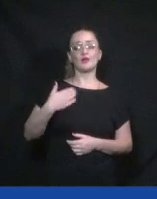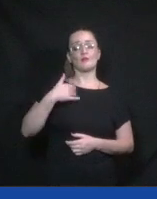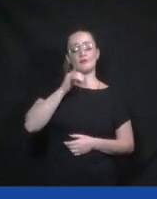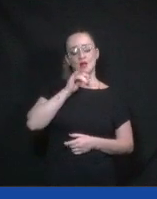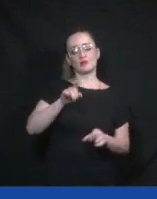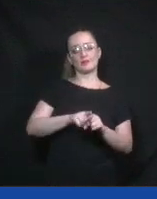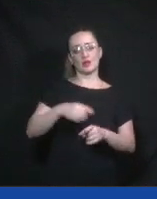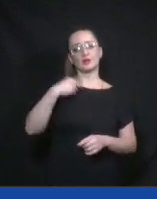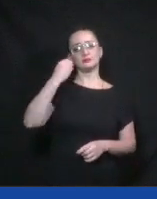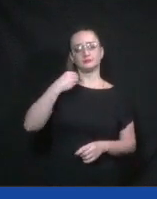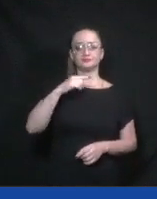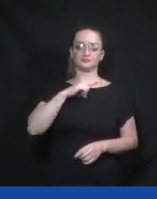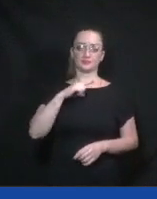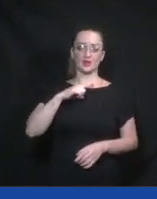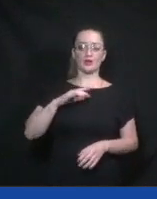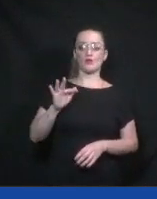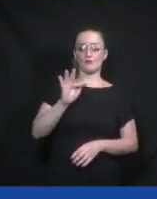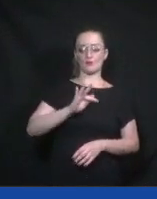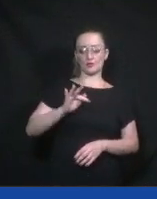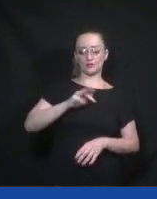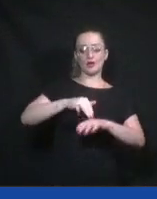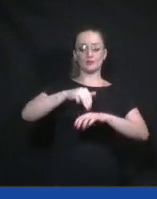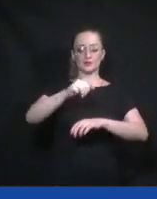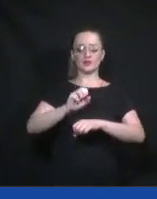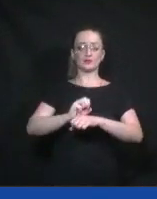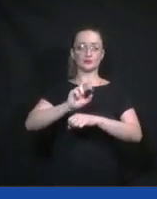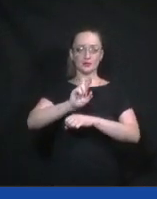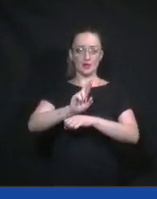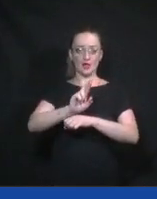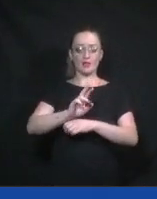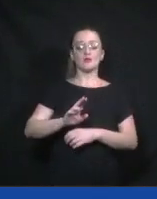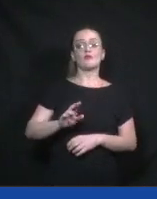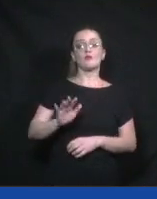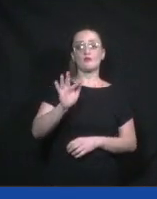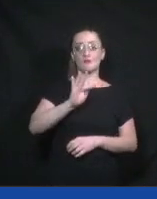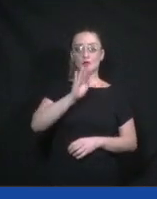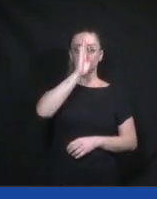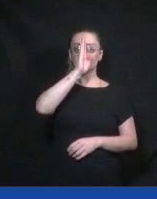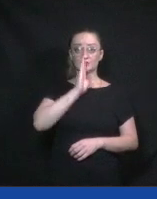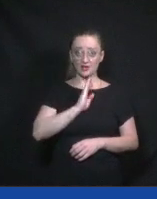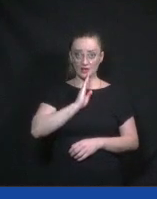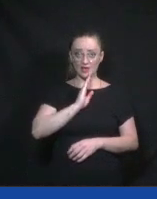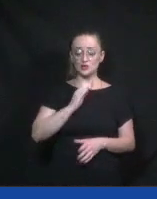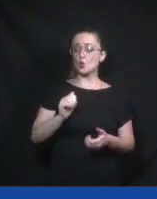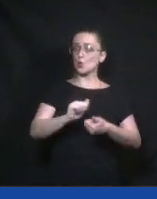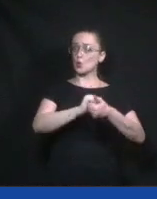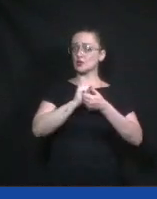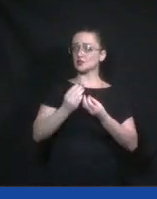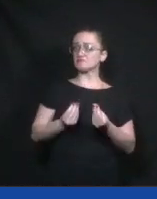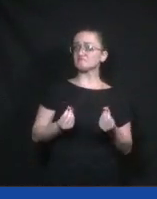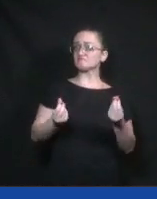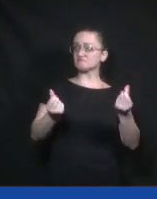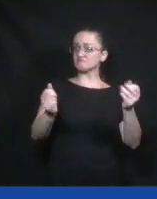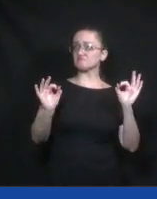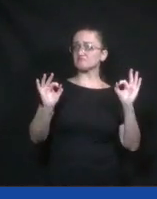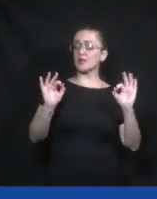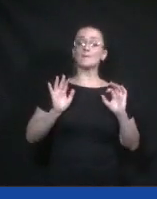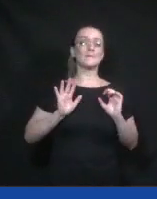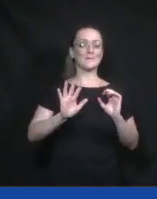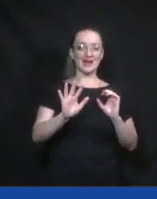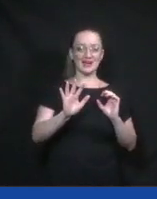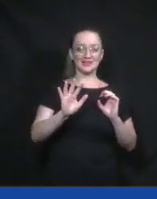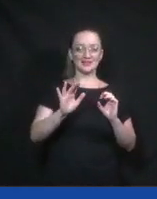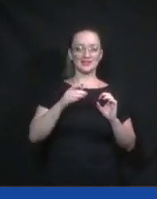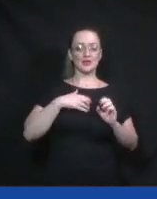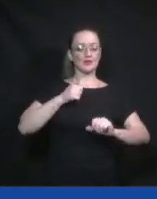experiência de quem fez graduação mestrado doutorado em universidades públicas gratuitas e de excelente qualidade e também na